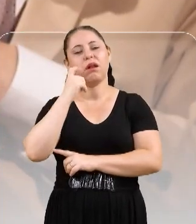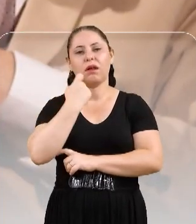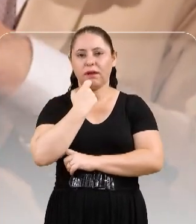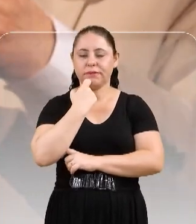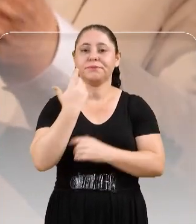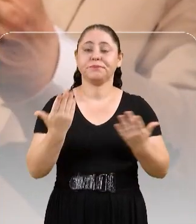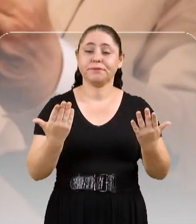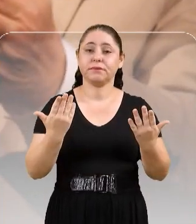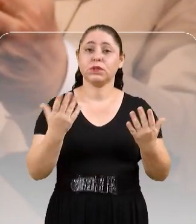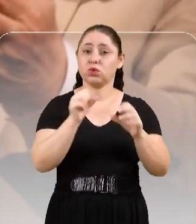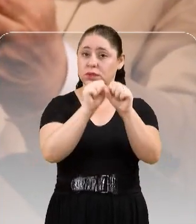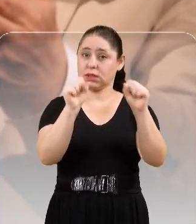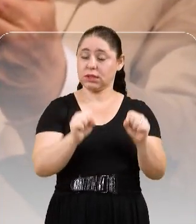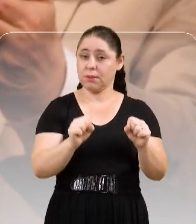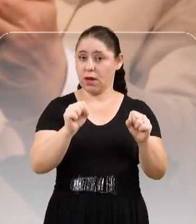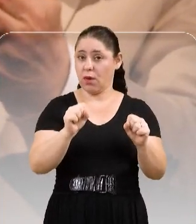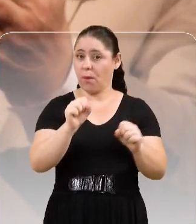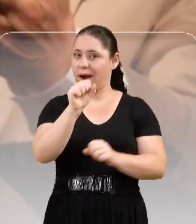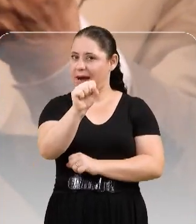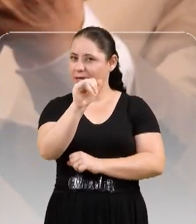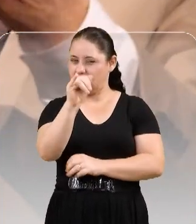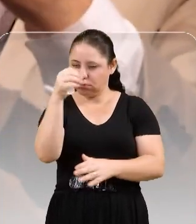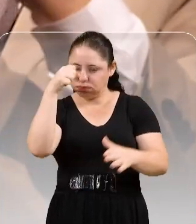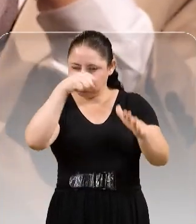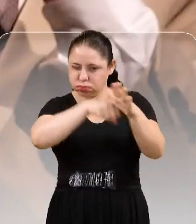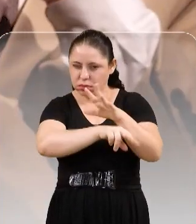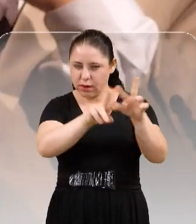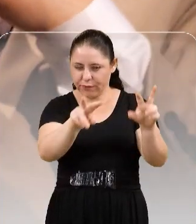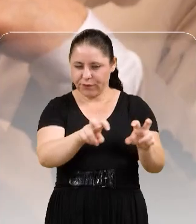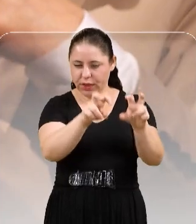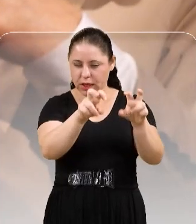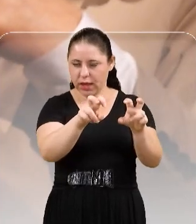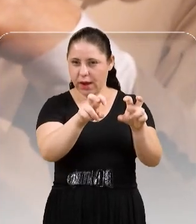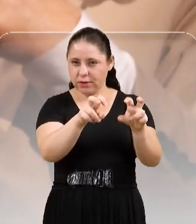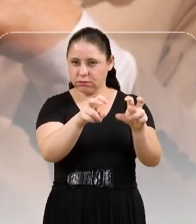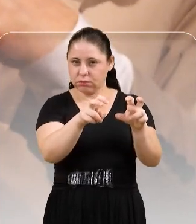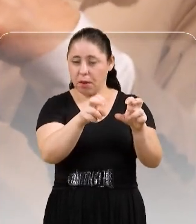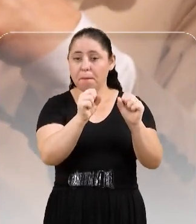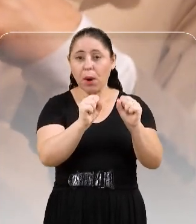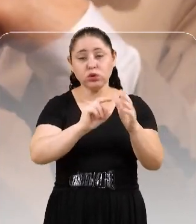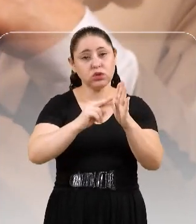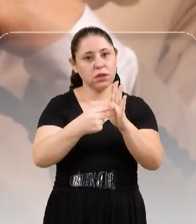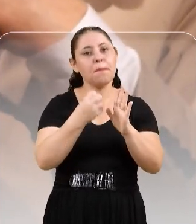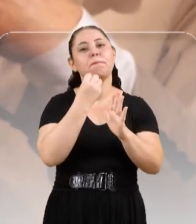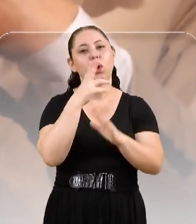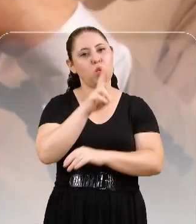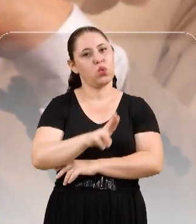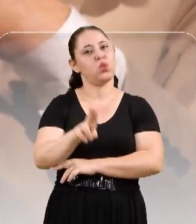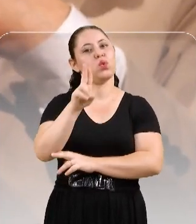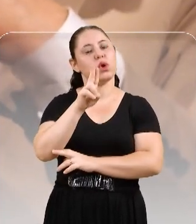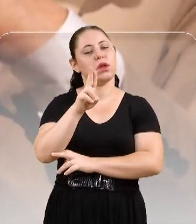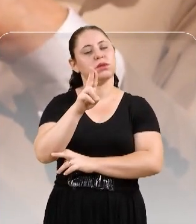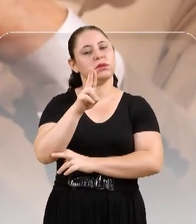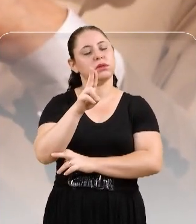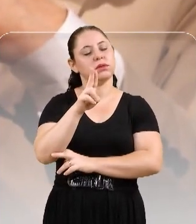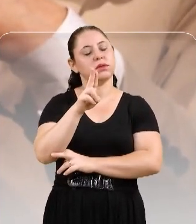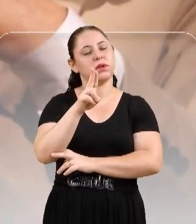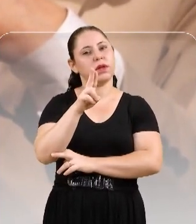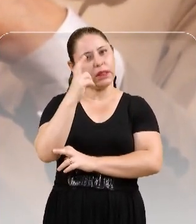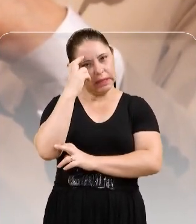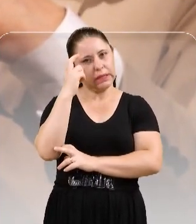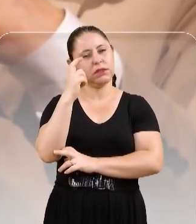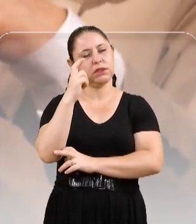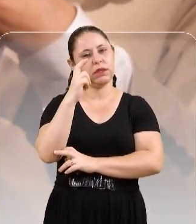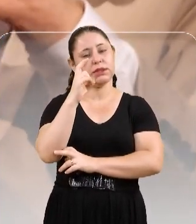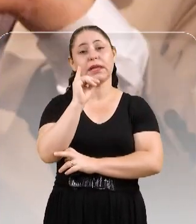grande no processo. E esse sistema, com a inteligência artificial embutida nele, e nesse sentido, o bom uso da